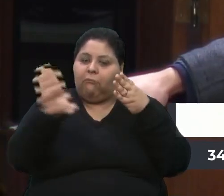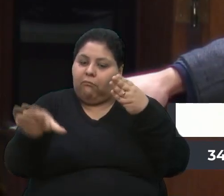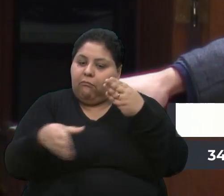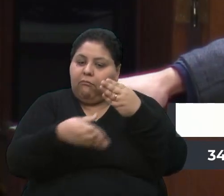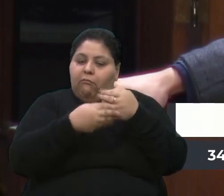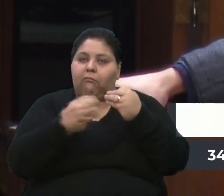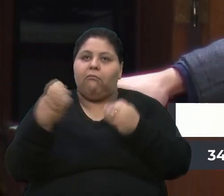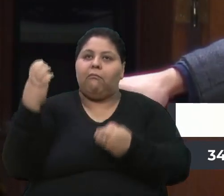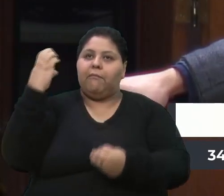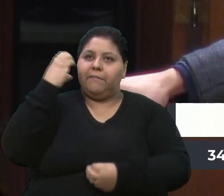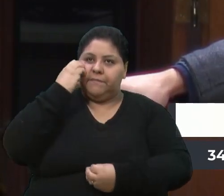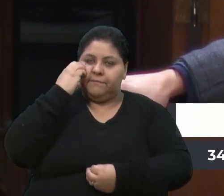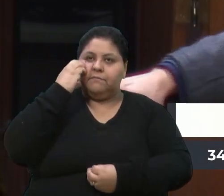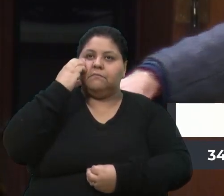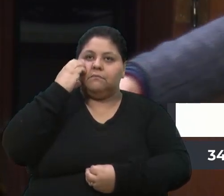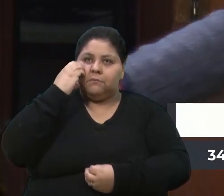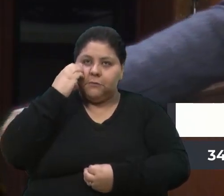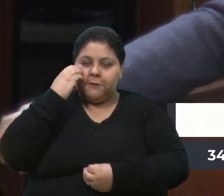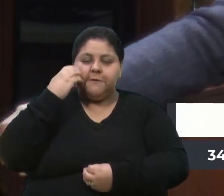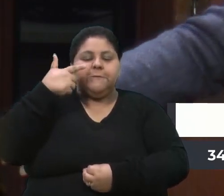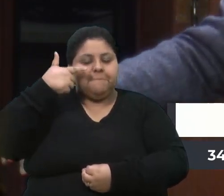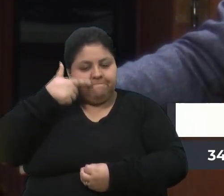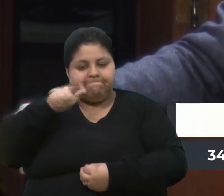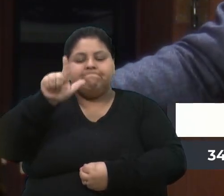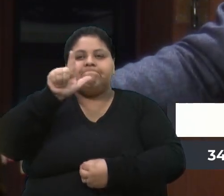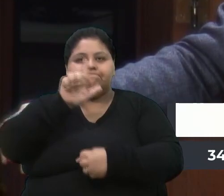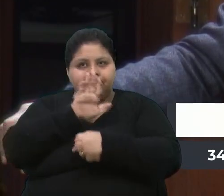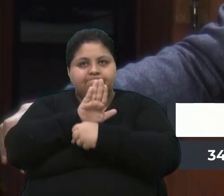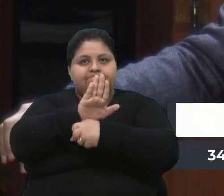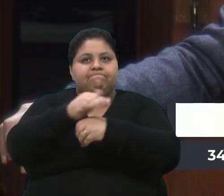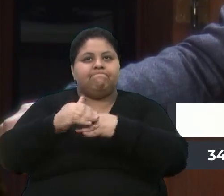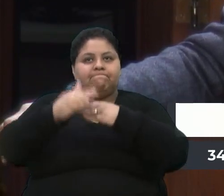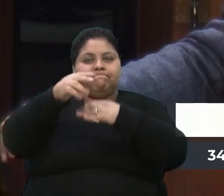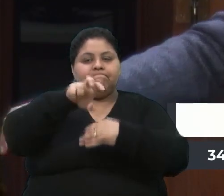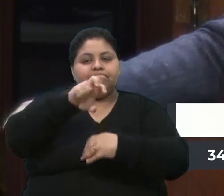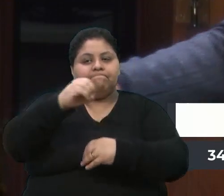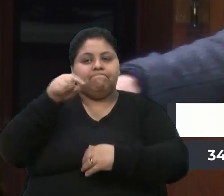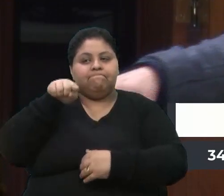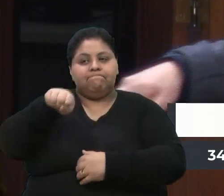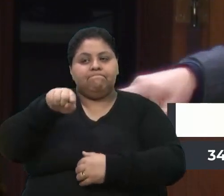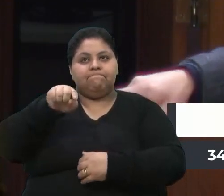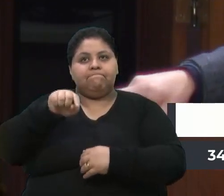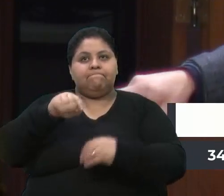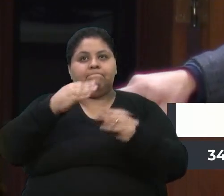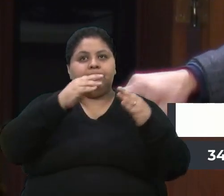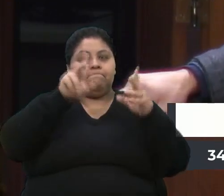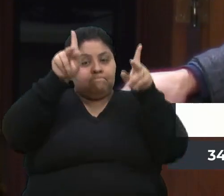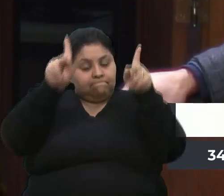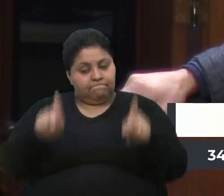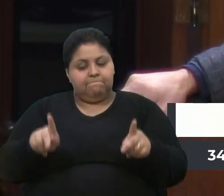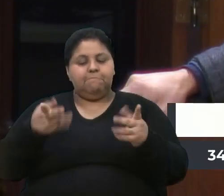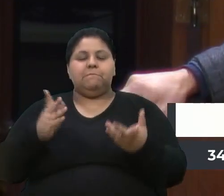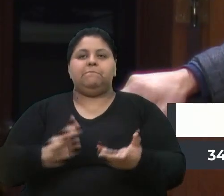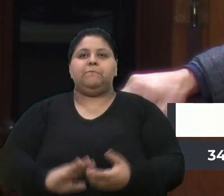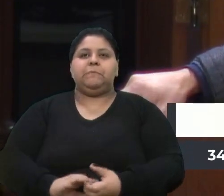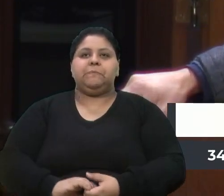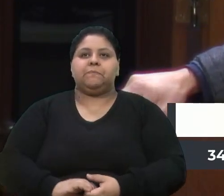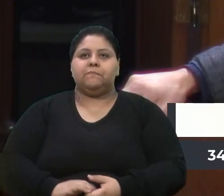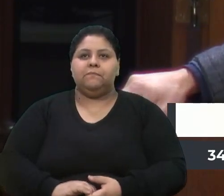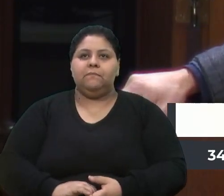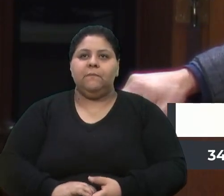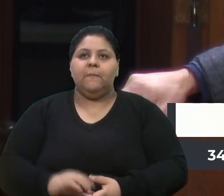ANAREC. Então, uma conquista que irá beneficiar mais de 50 mil habitantes. E